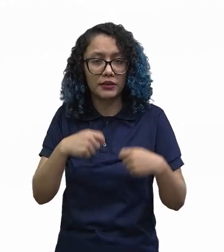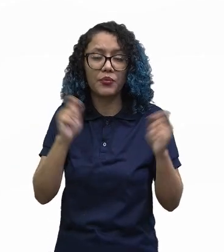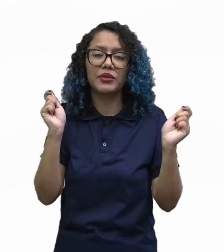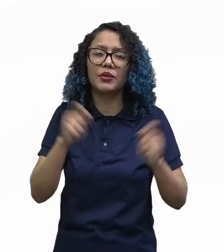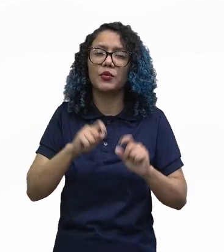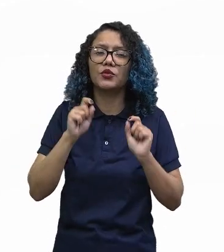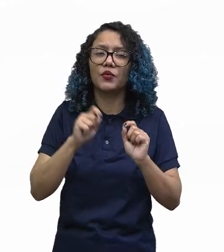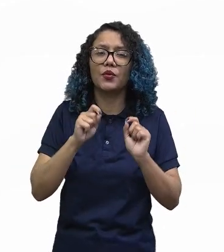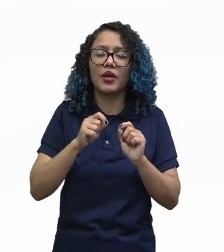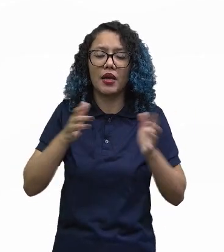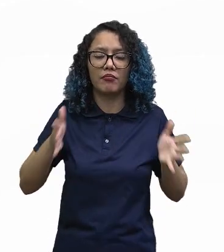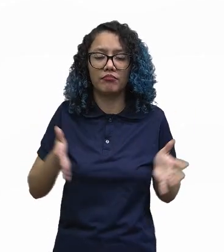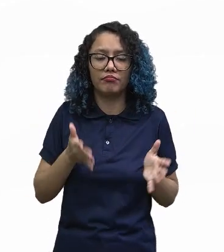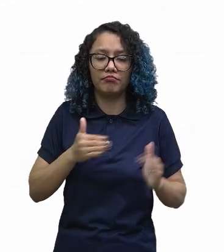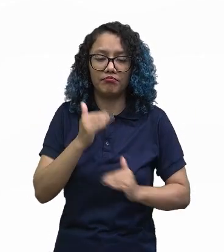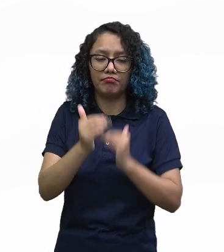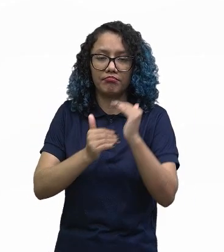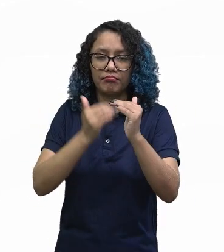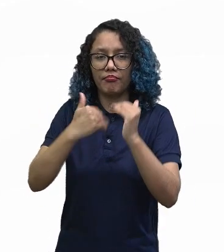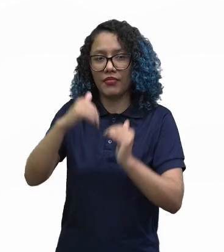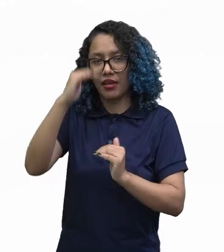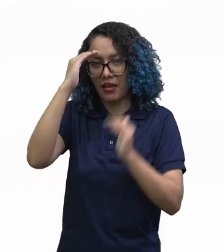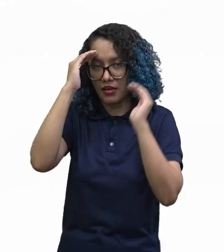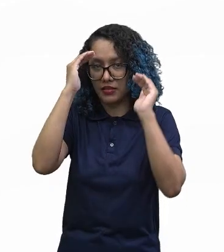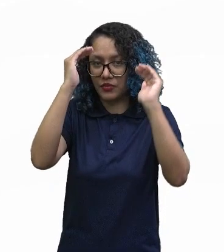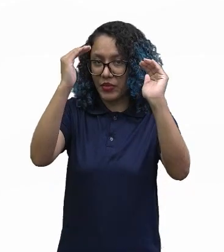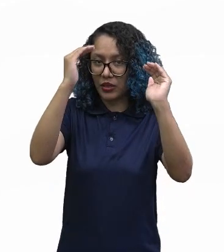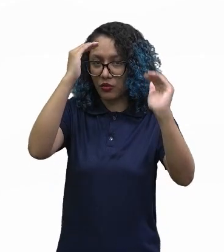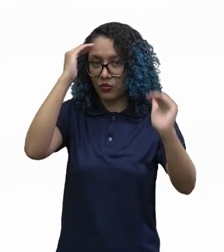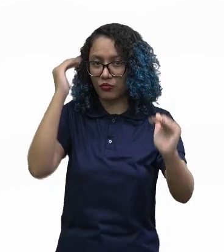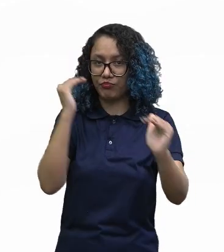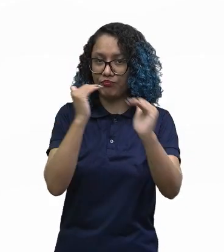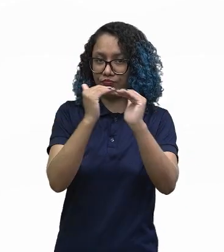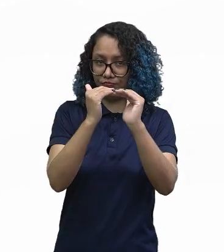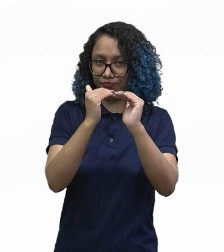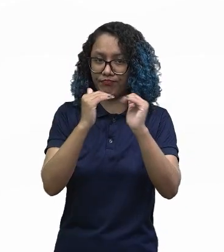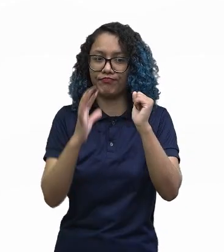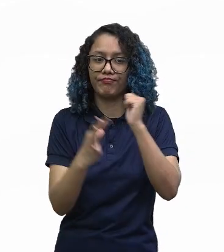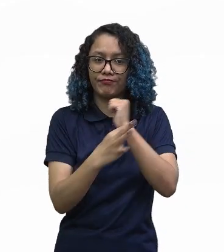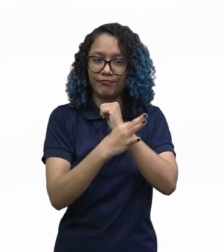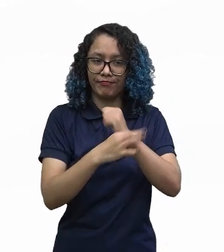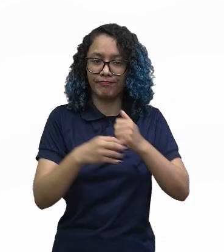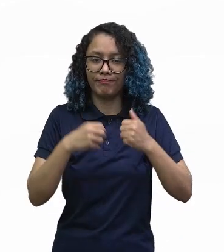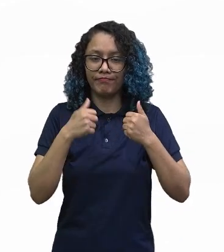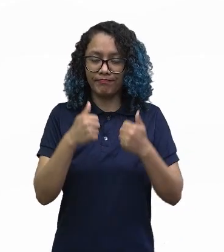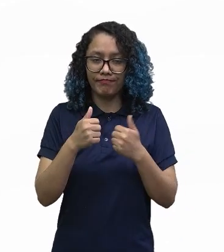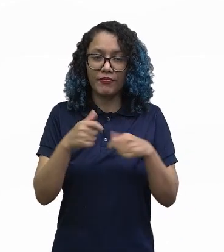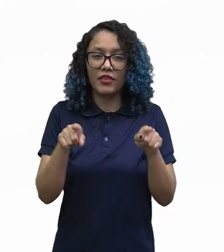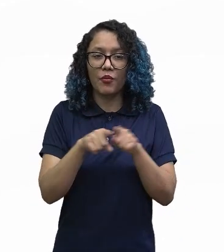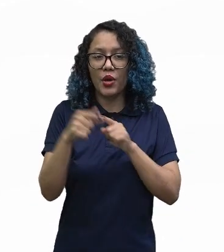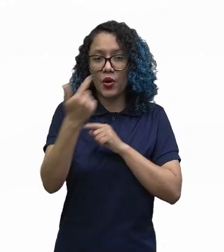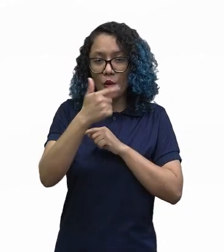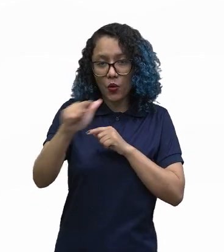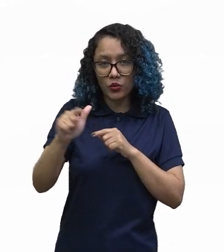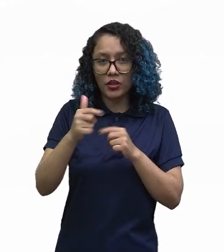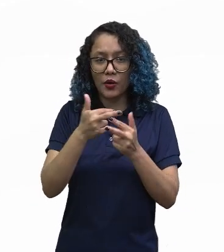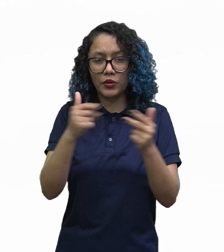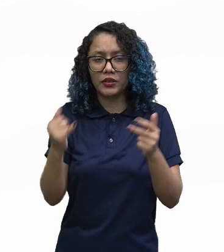vez mais se construa o respeito. Outro ponto-chave importante é a cultura